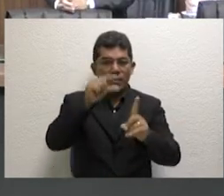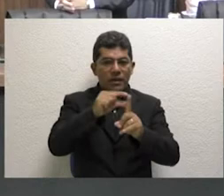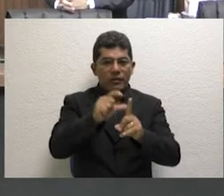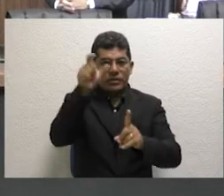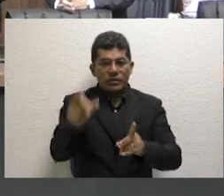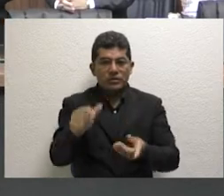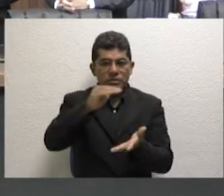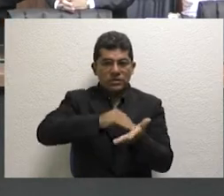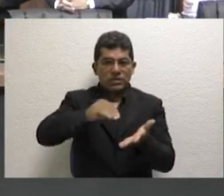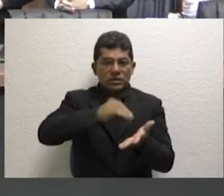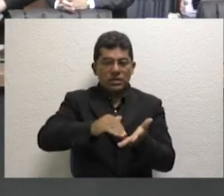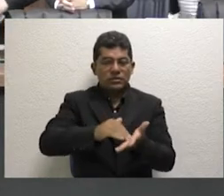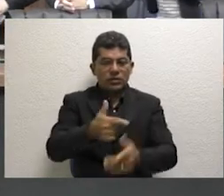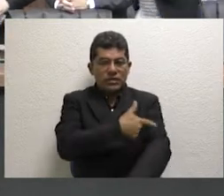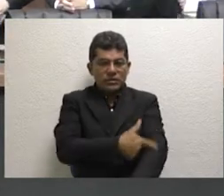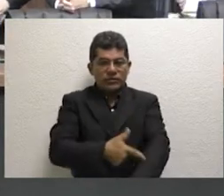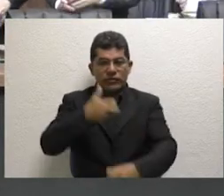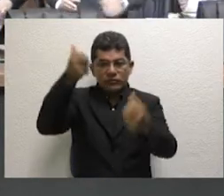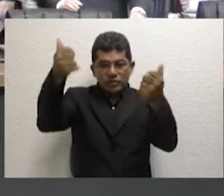ao secretário de educação